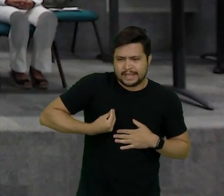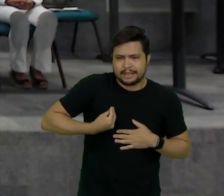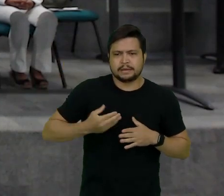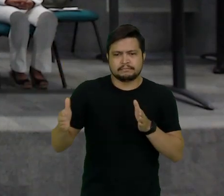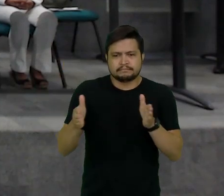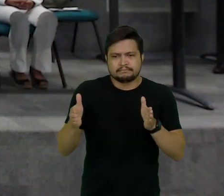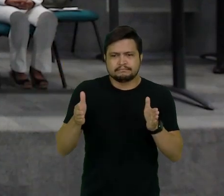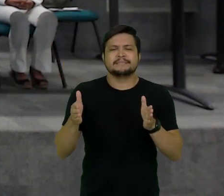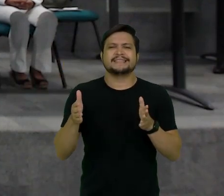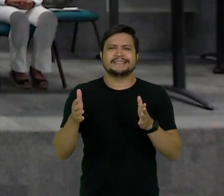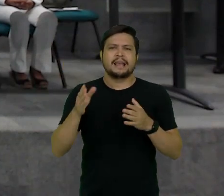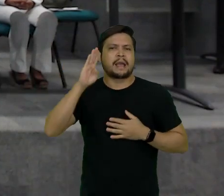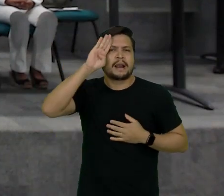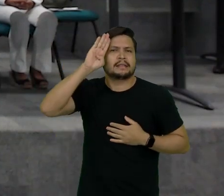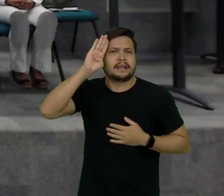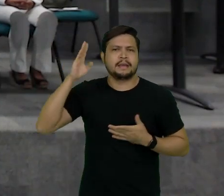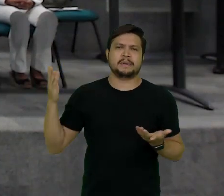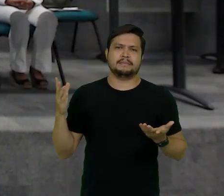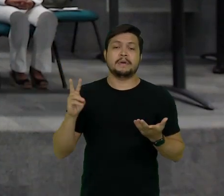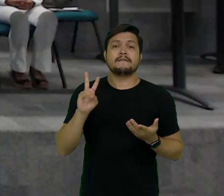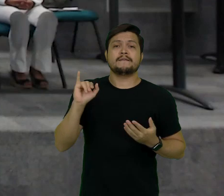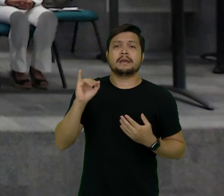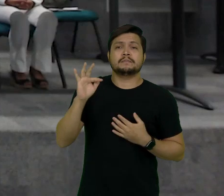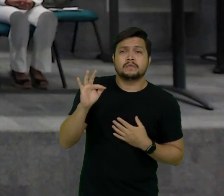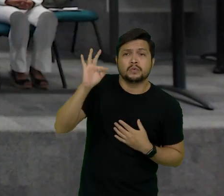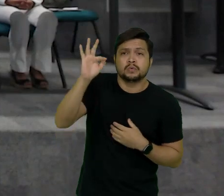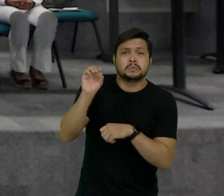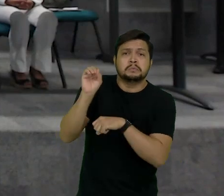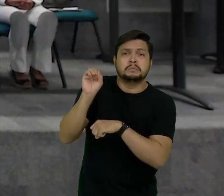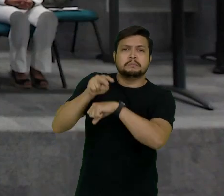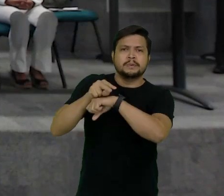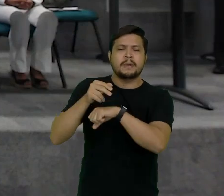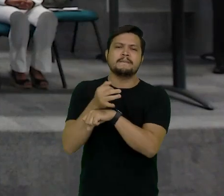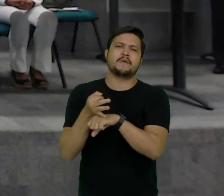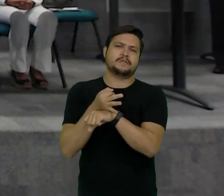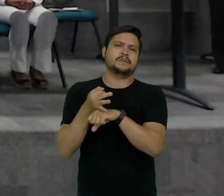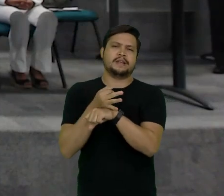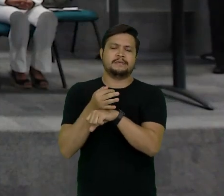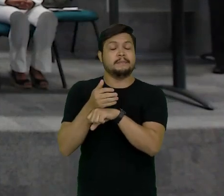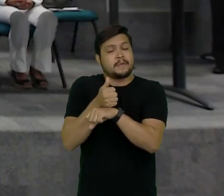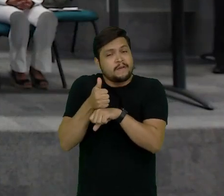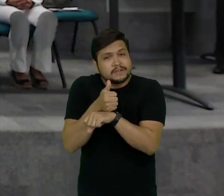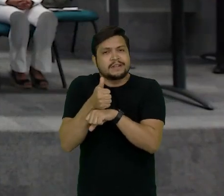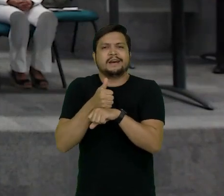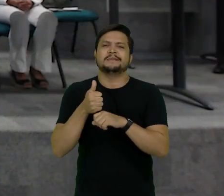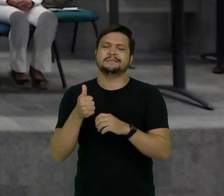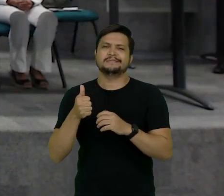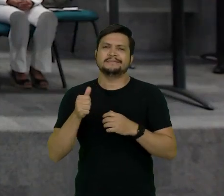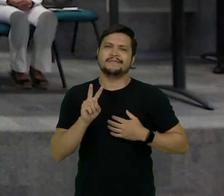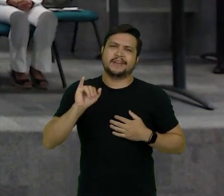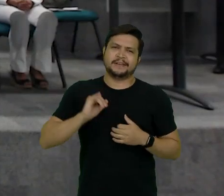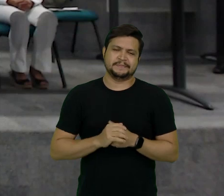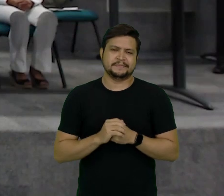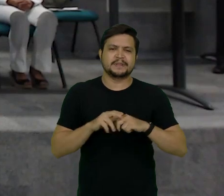vocês, né? E já que estamos falando de estudantes, eu tenho que agradecer às estrelas